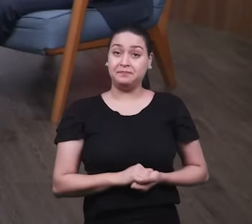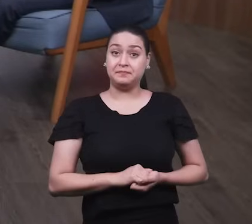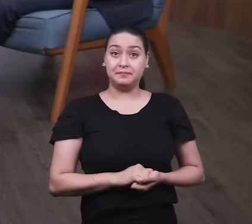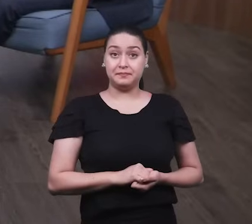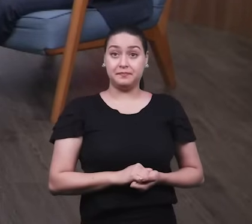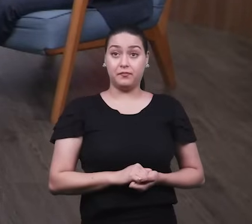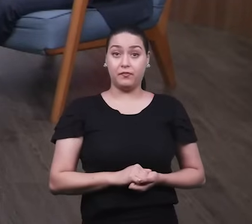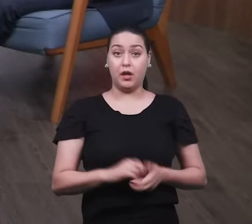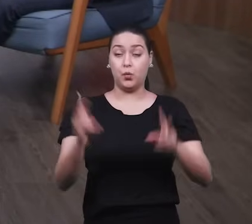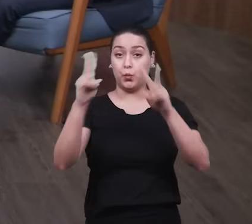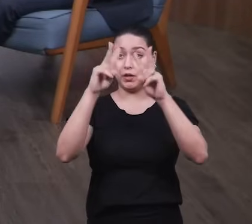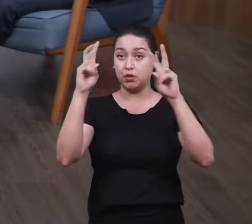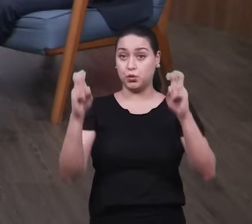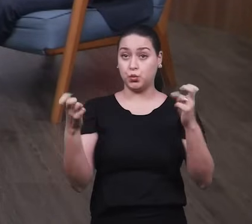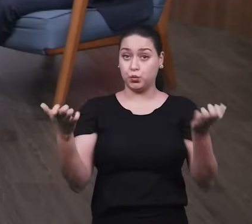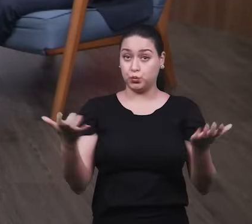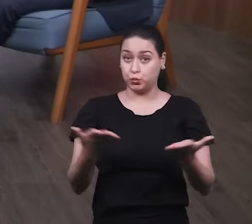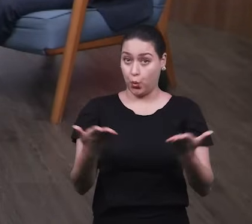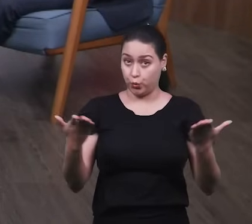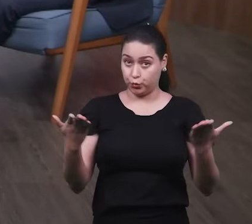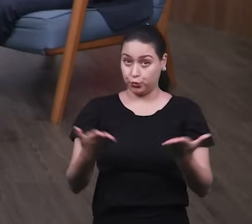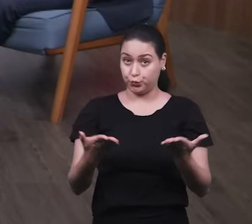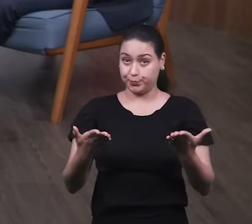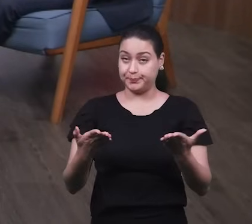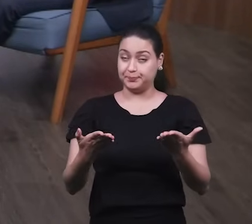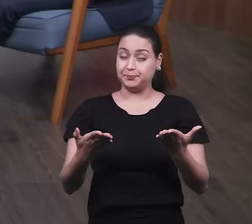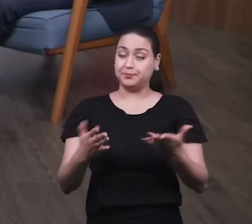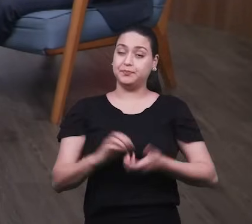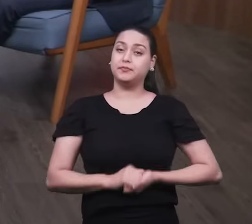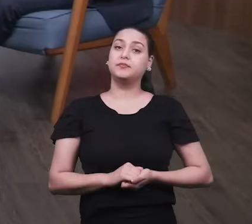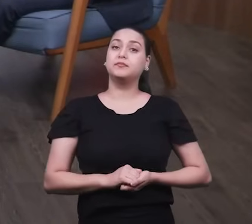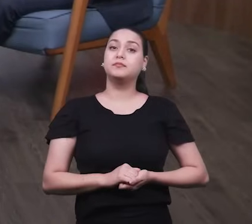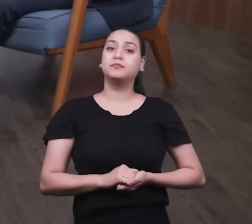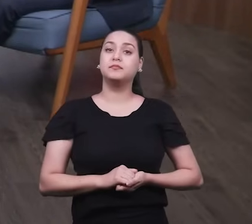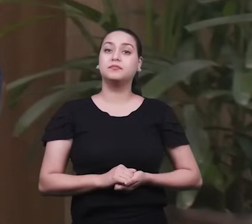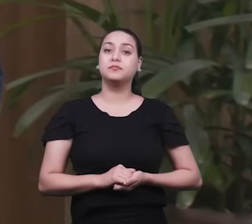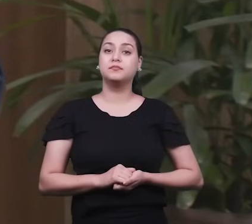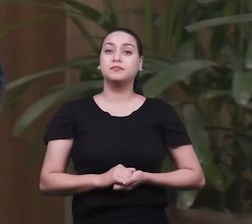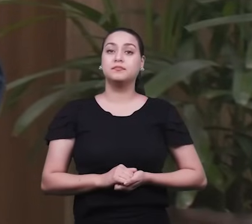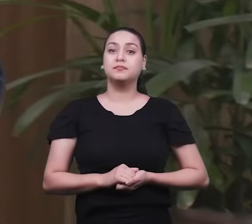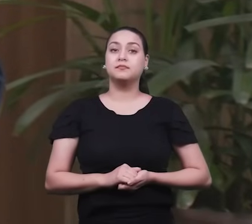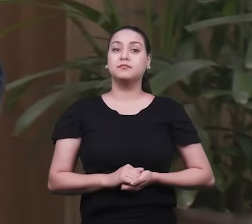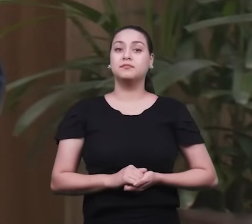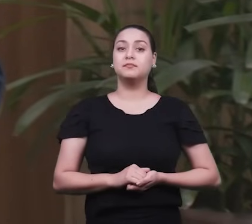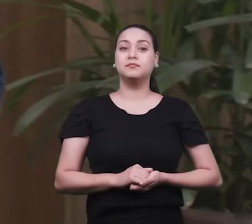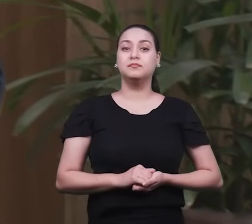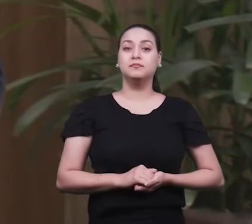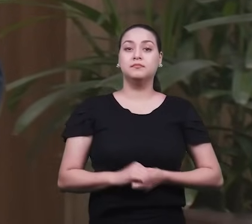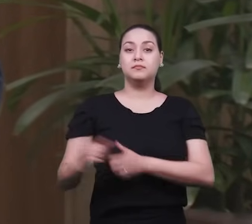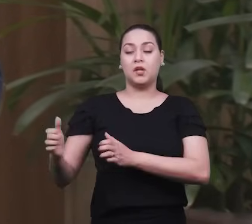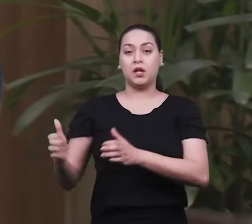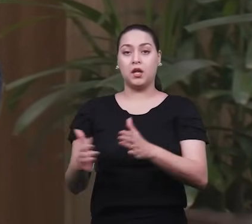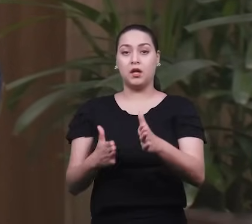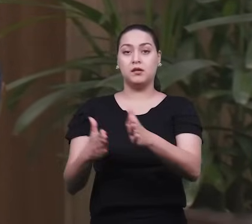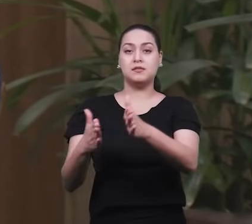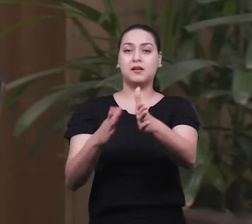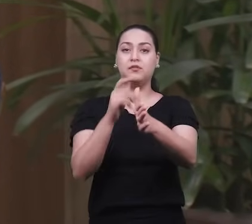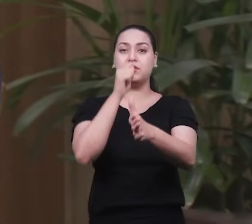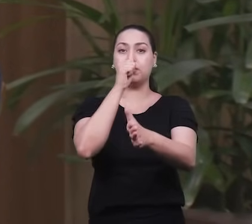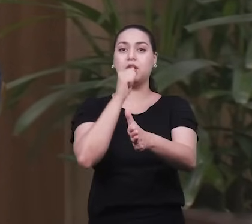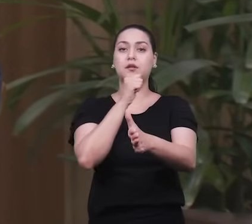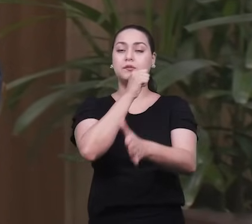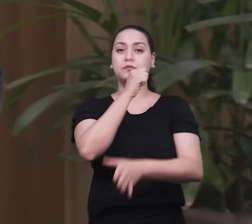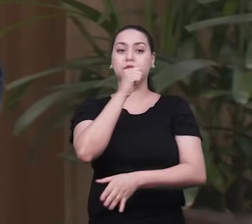o nosso assunto hoje, aliás, o nosso tema é o caminho para o